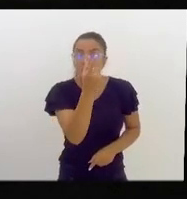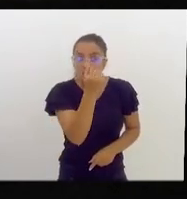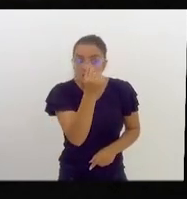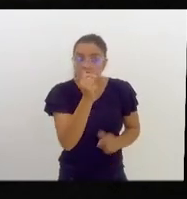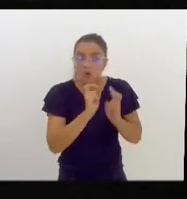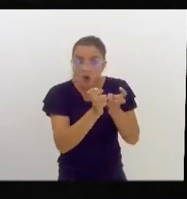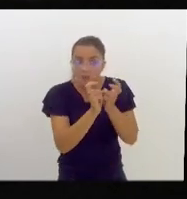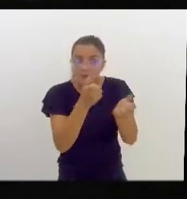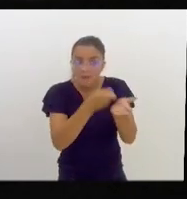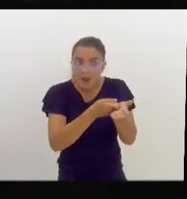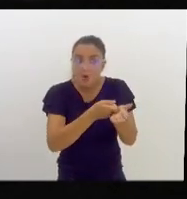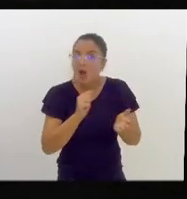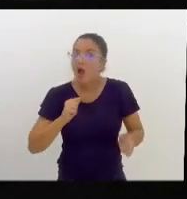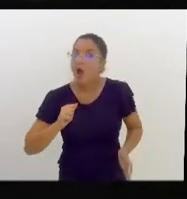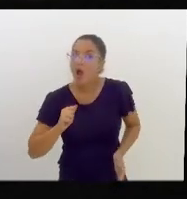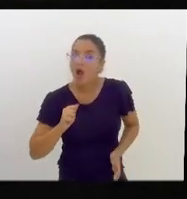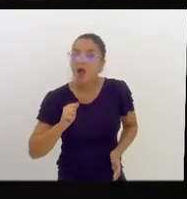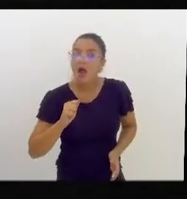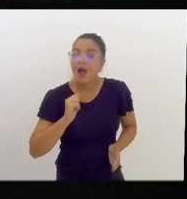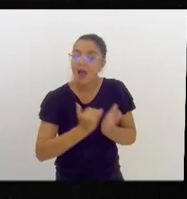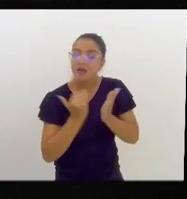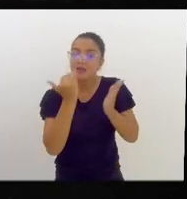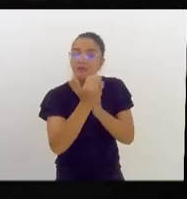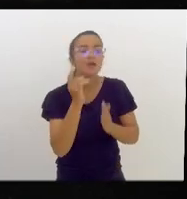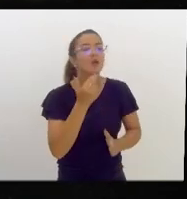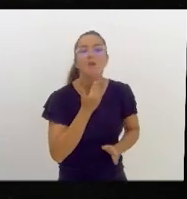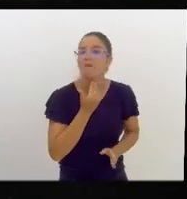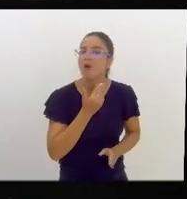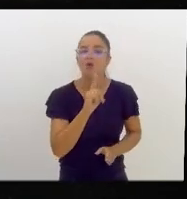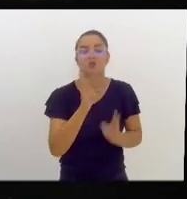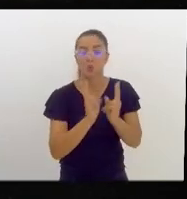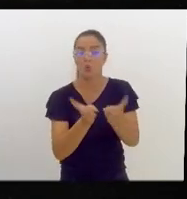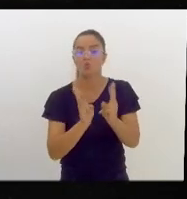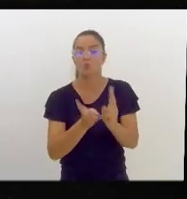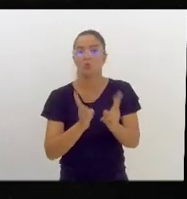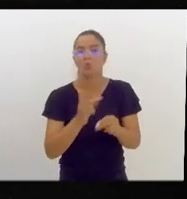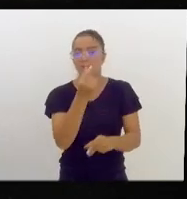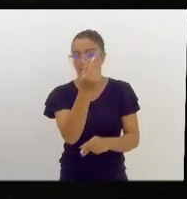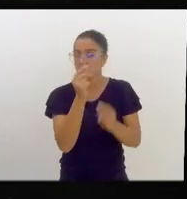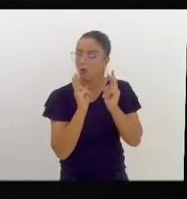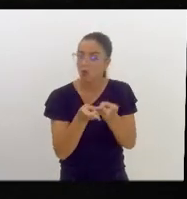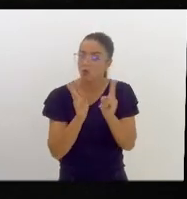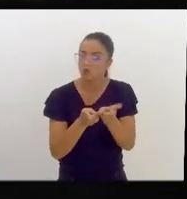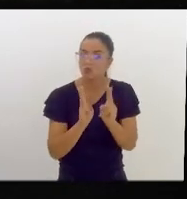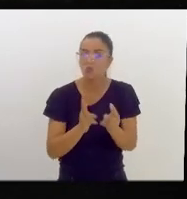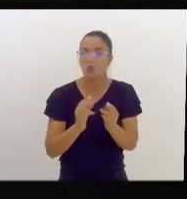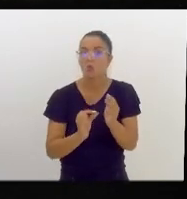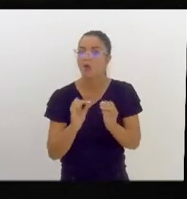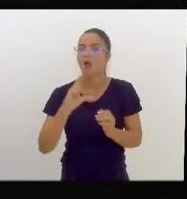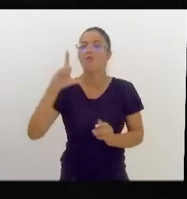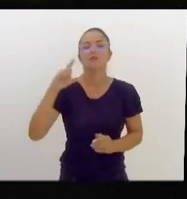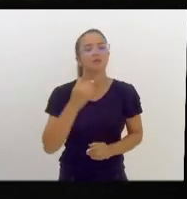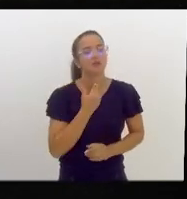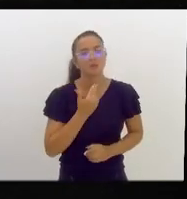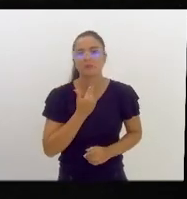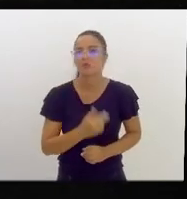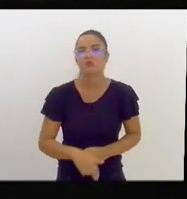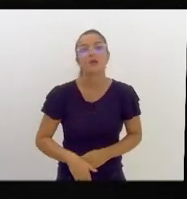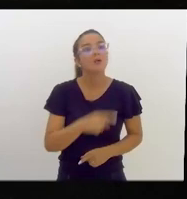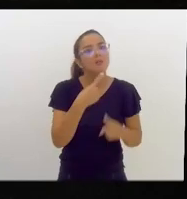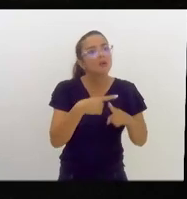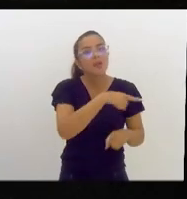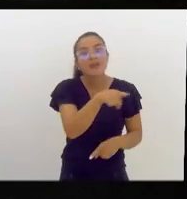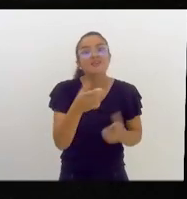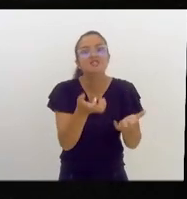se iniciou a CPI era uma discussão de passar de R$ 5 para R$ 7,